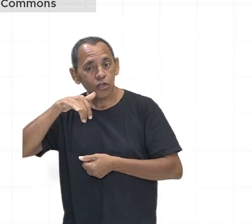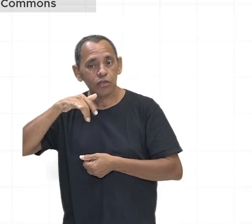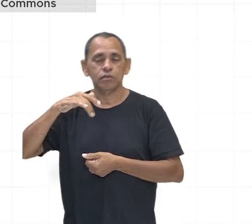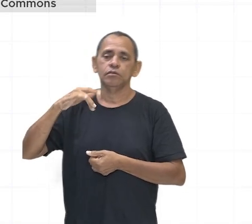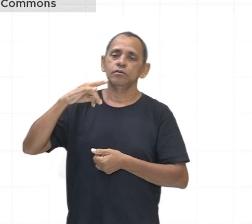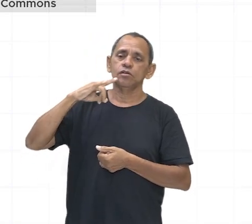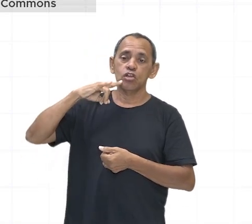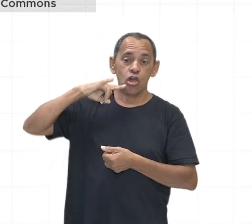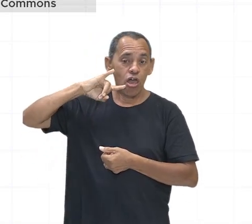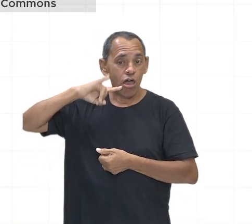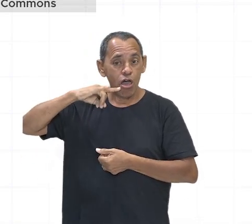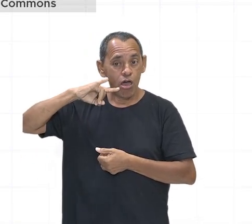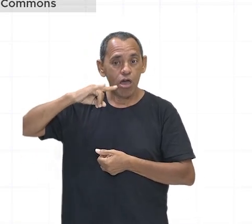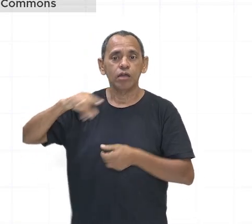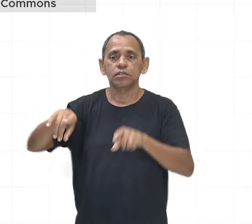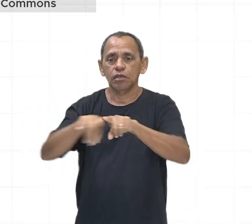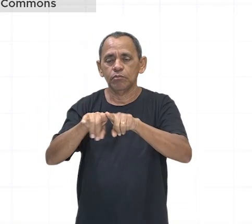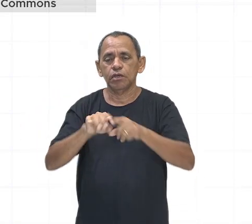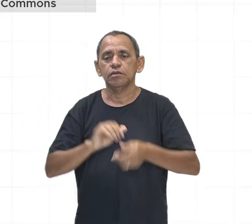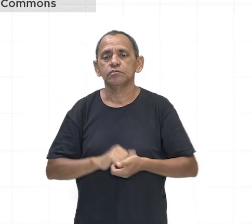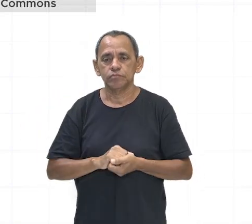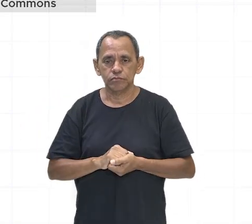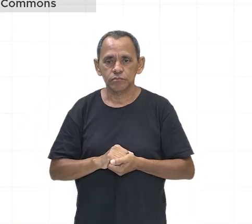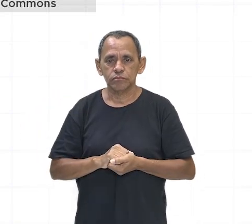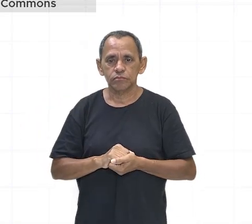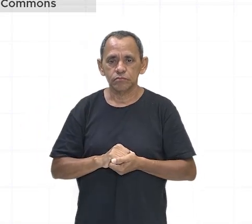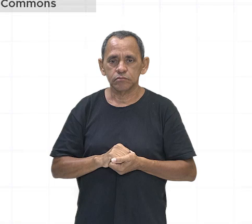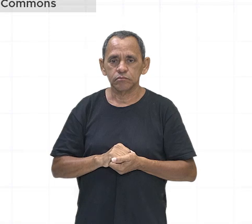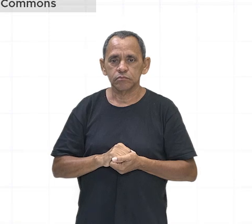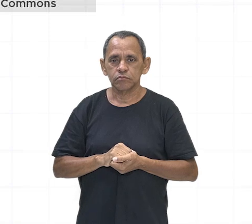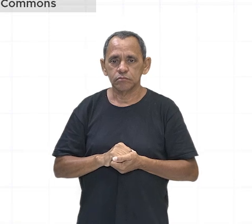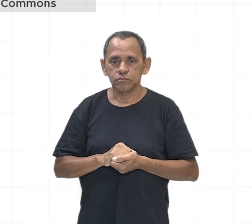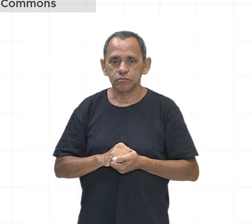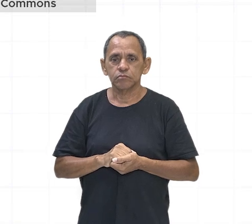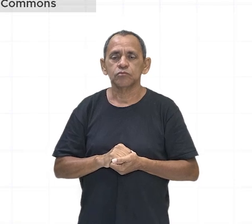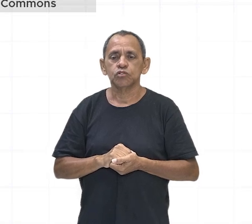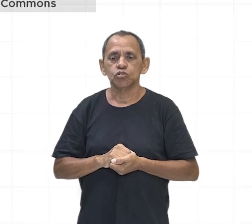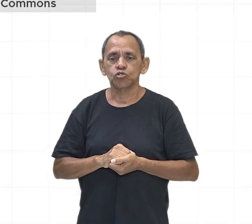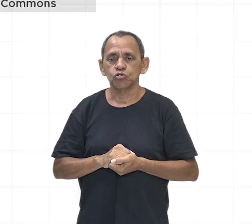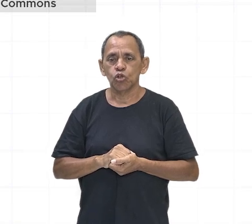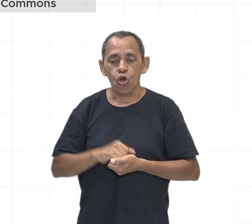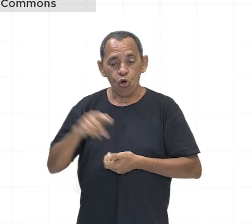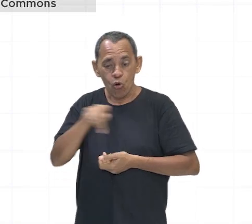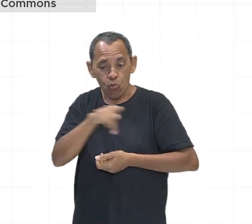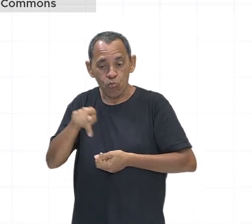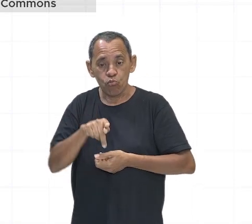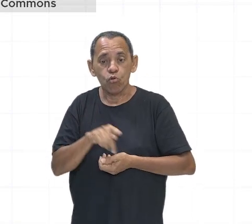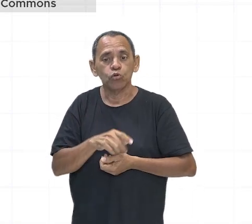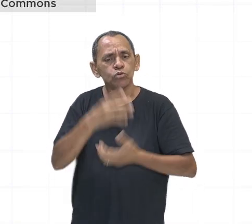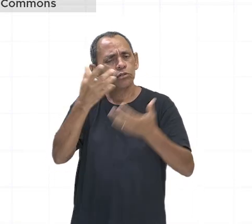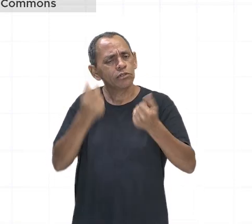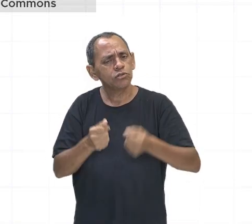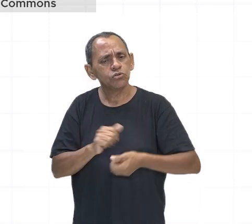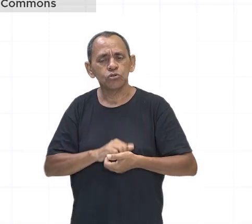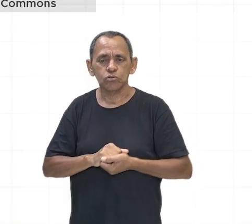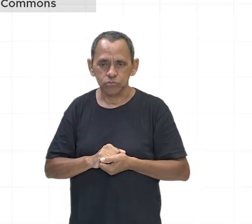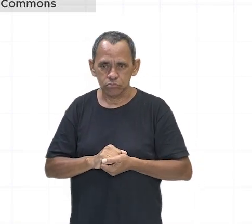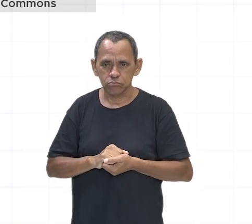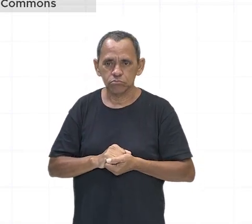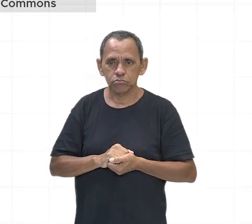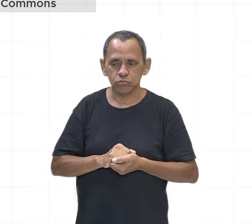surpresa geral, o mestre aceitou. Abriu-se uma roda, Buda de um lado, o jovem de